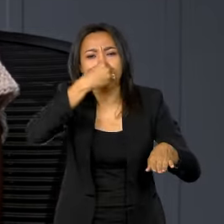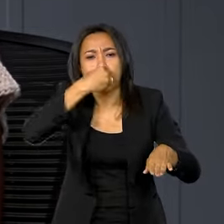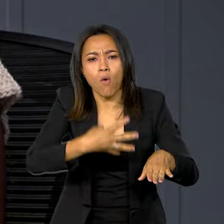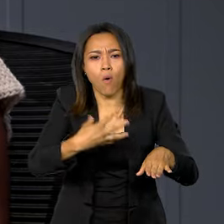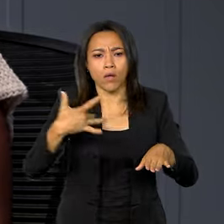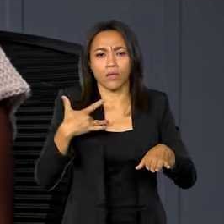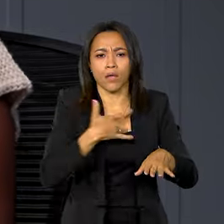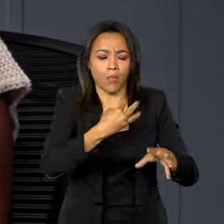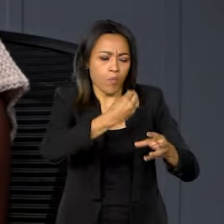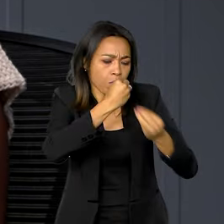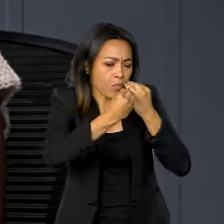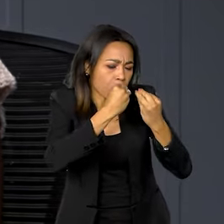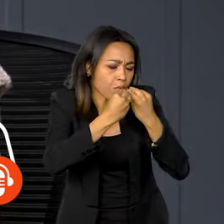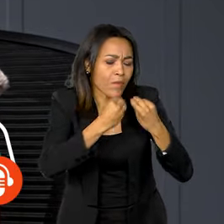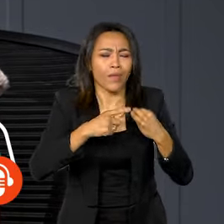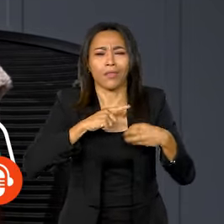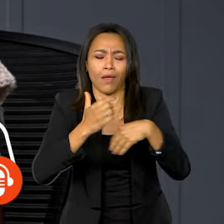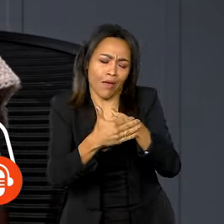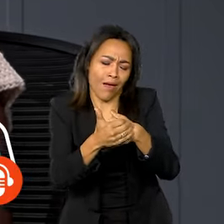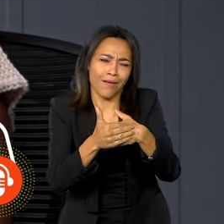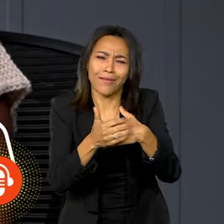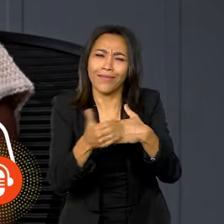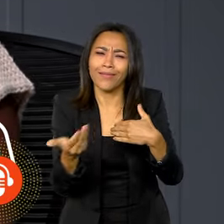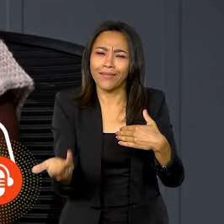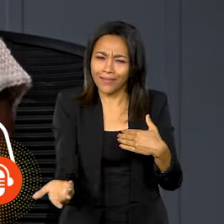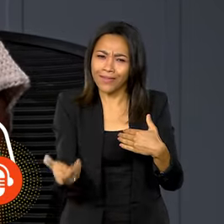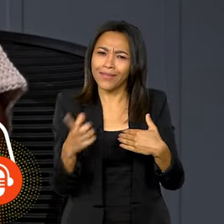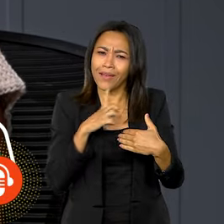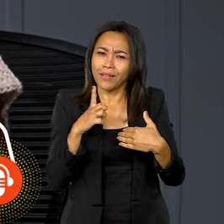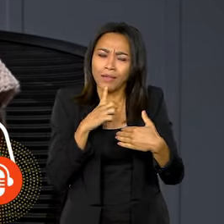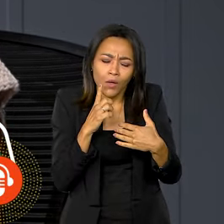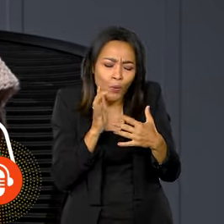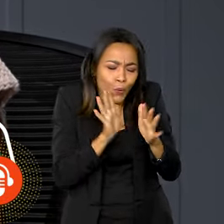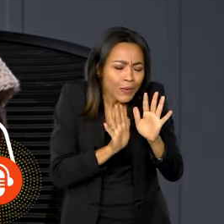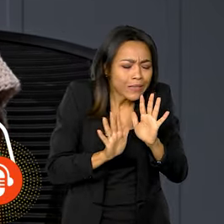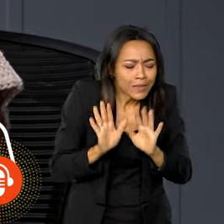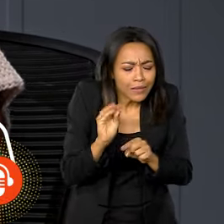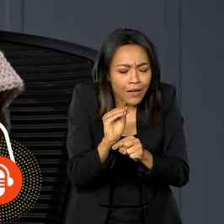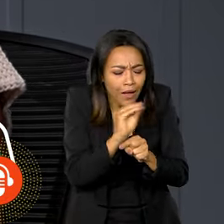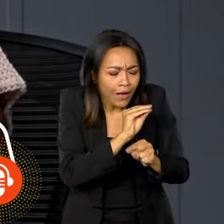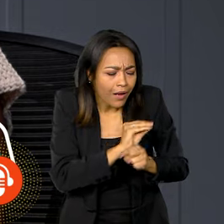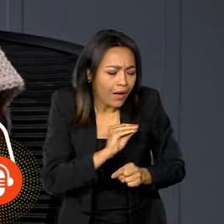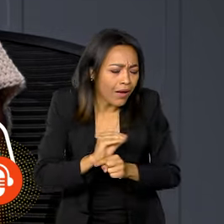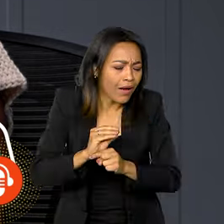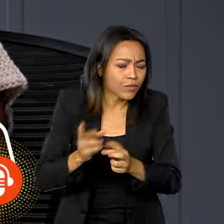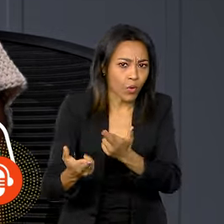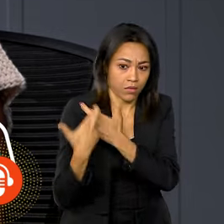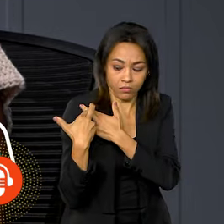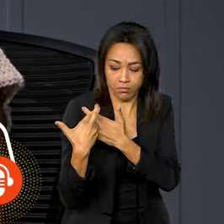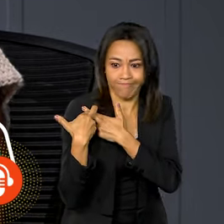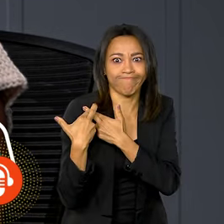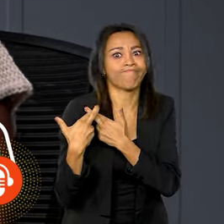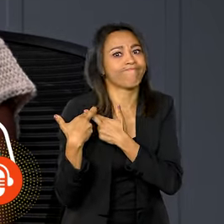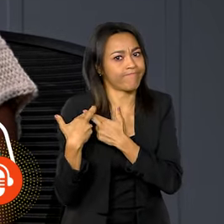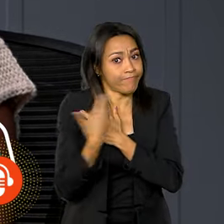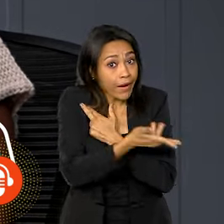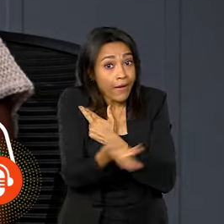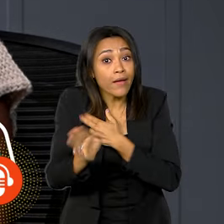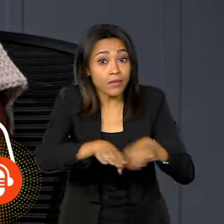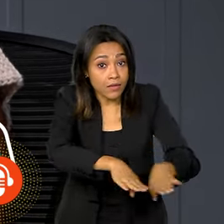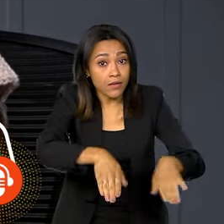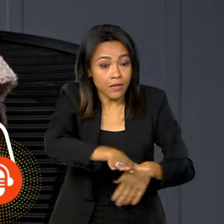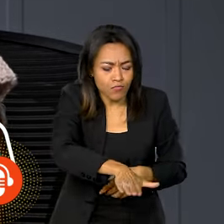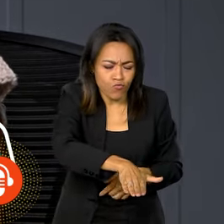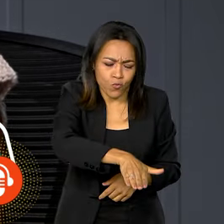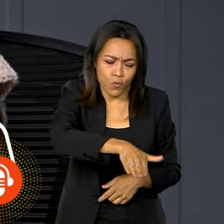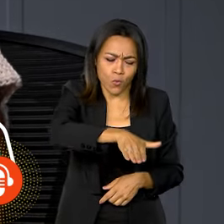tenham uma boa alimentação para que elas tenham carinho para que elas tenham todo um cuidado necessário e responsivo para que essas crianças